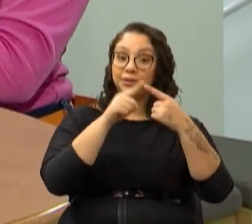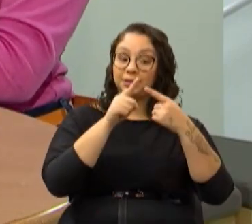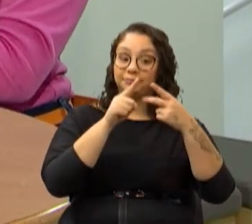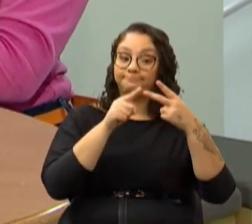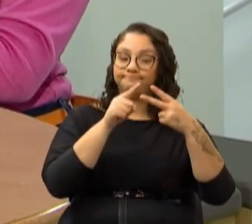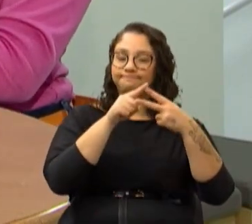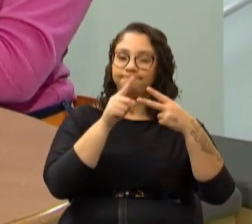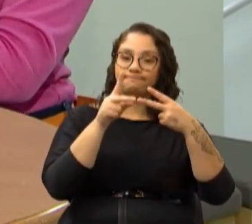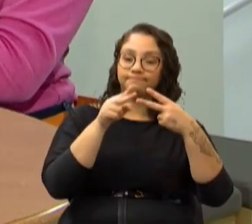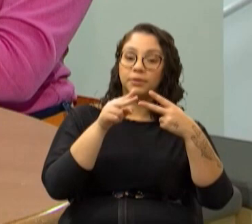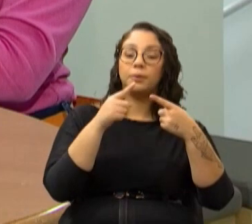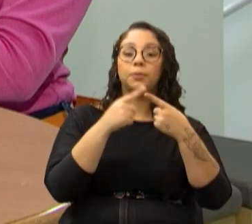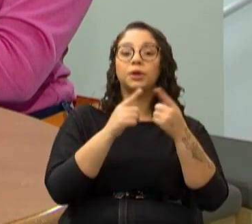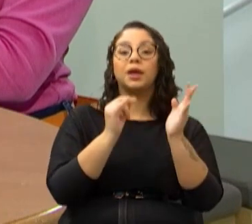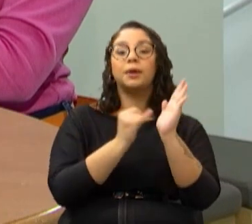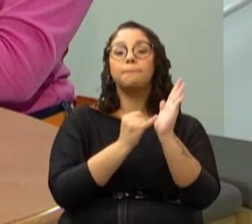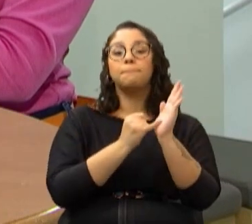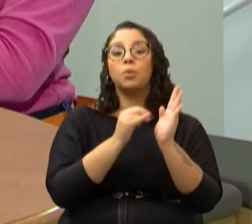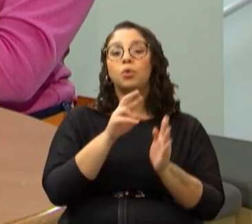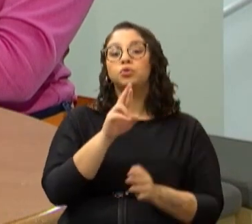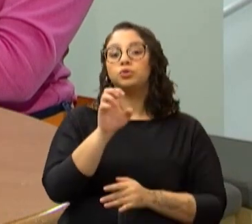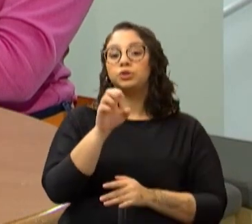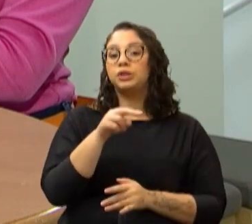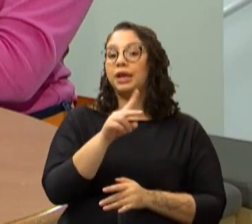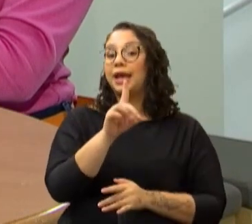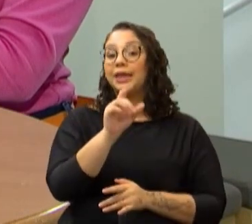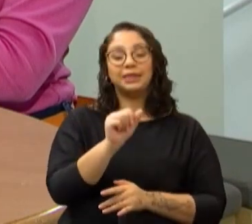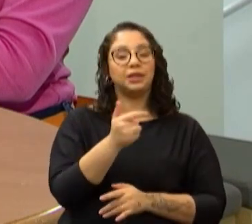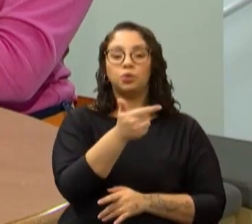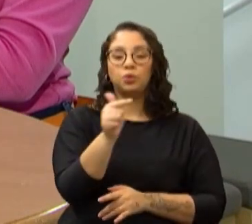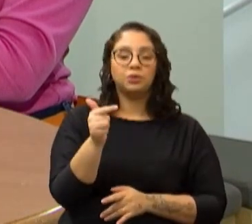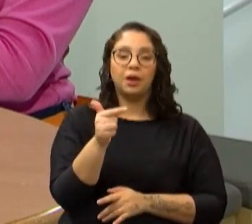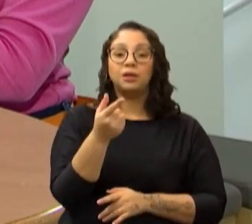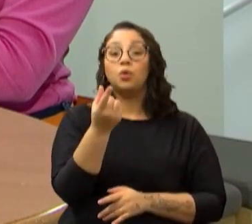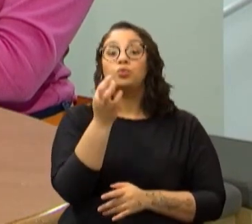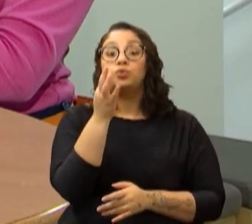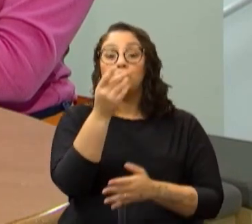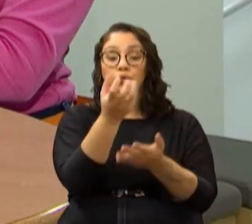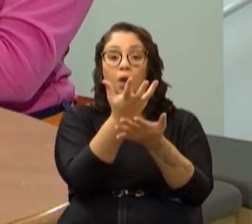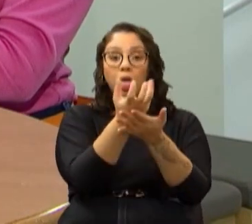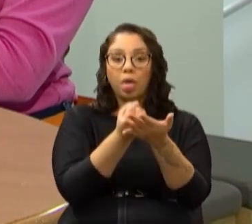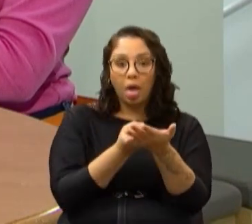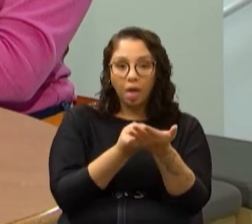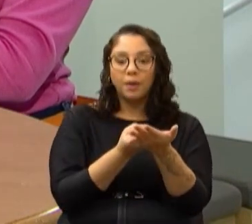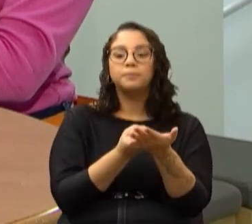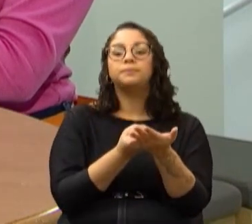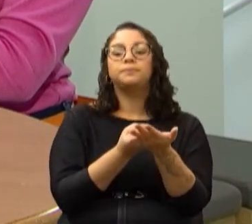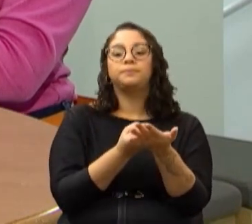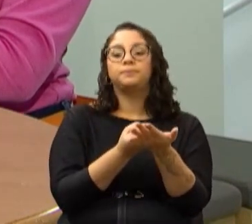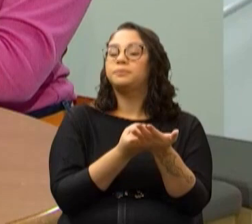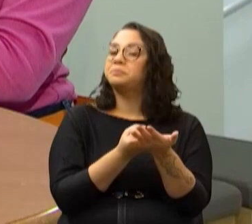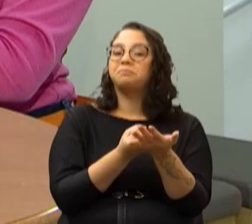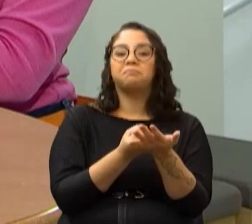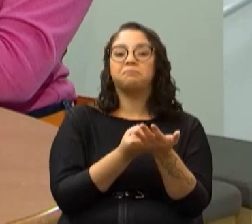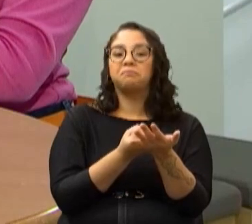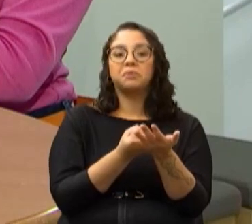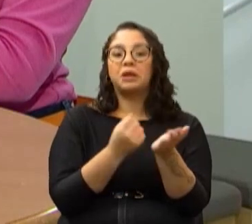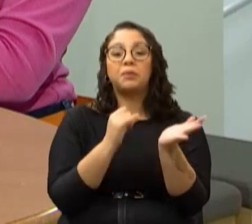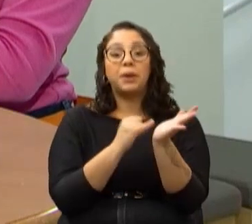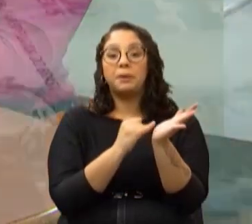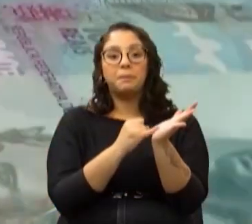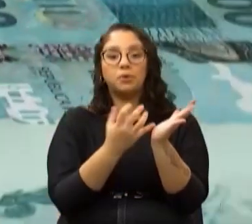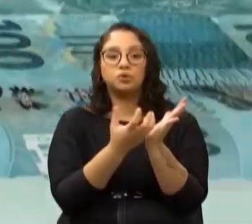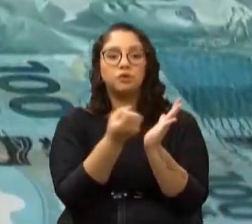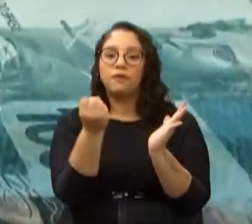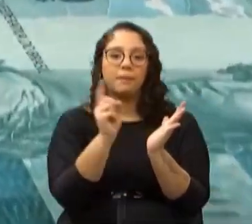muito parecida com a poupança porque ela também não tem imposto de renda. Então todo o dinheiro que você ganhar de rentabilidade nessa